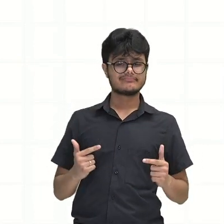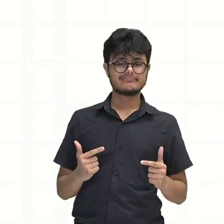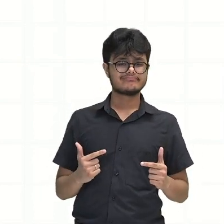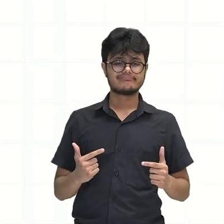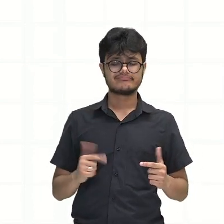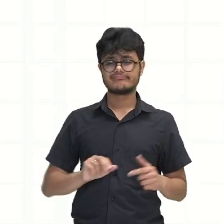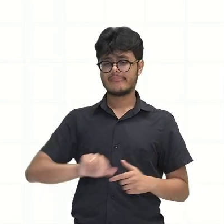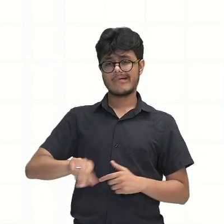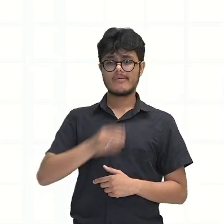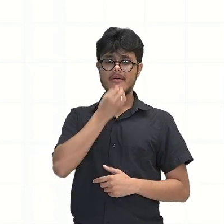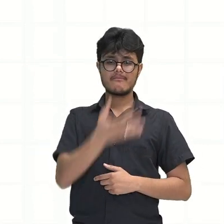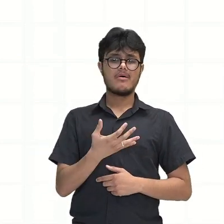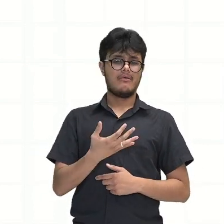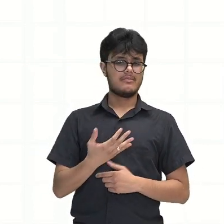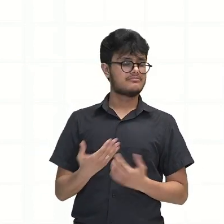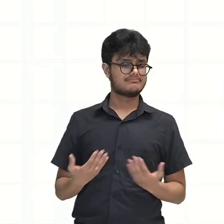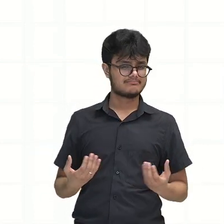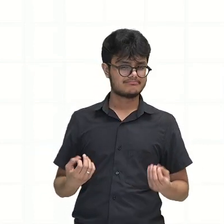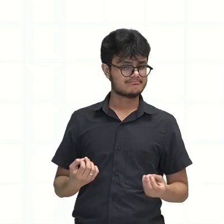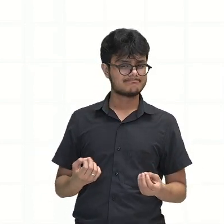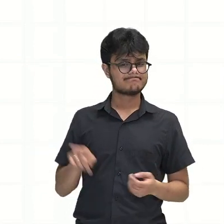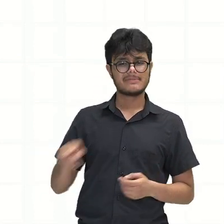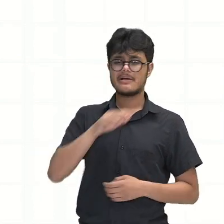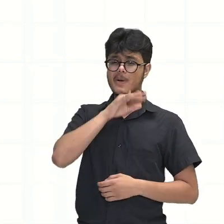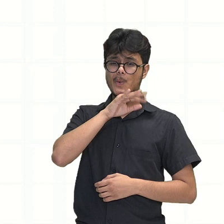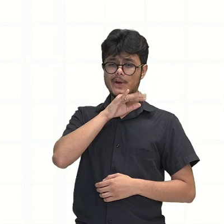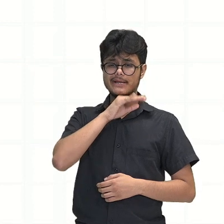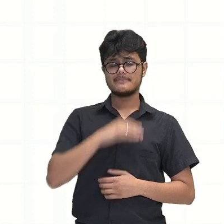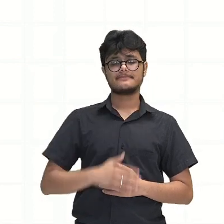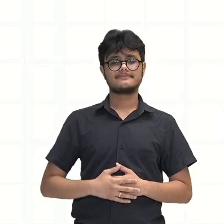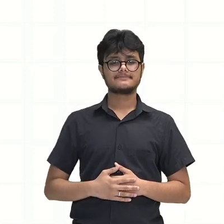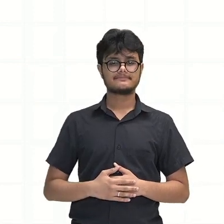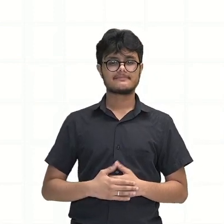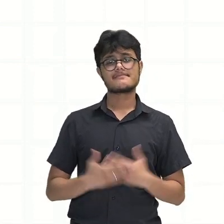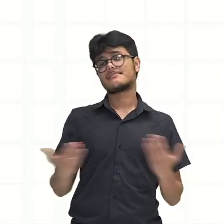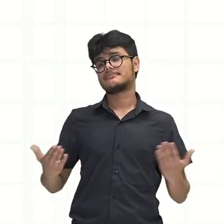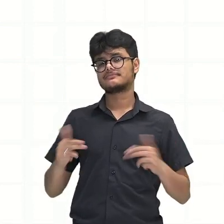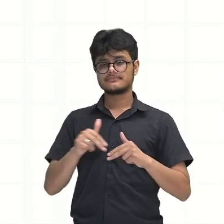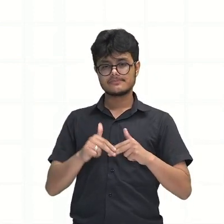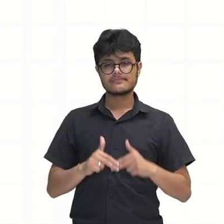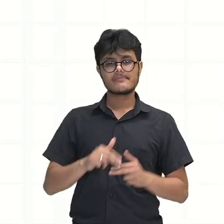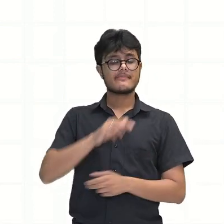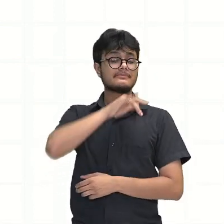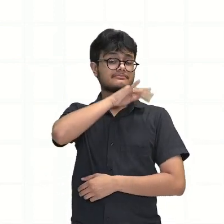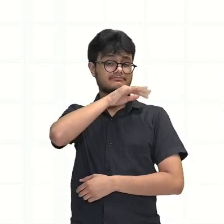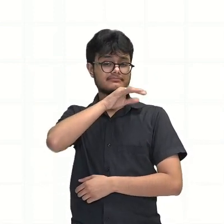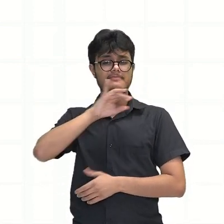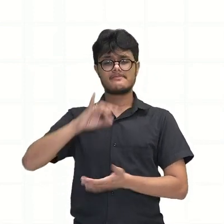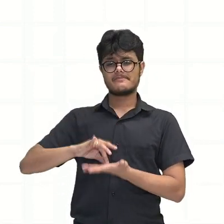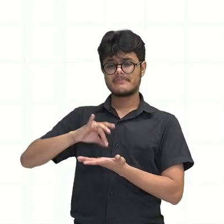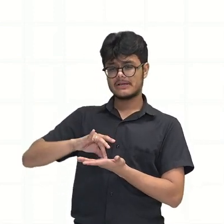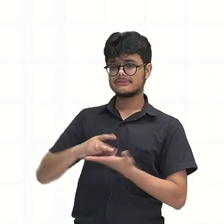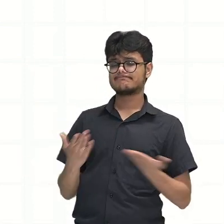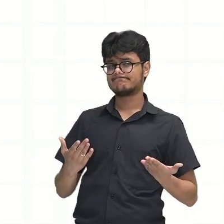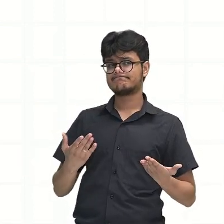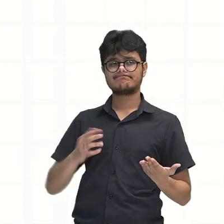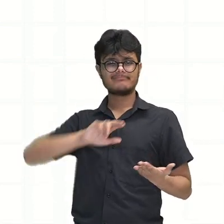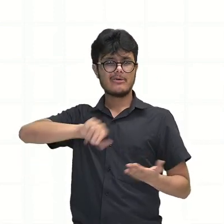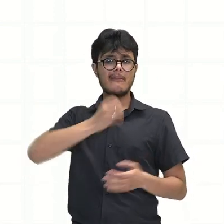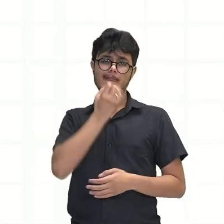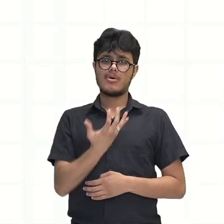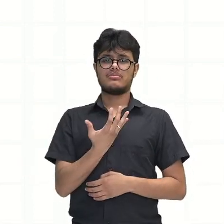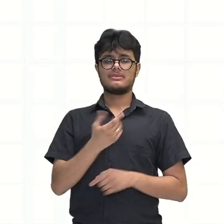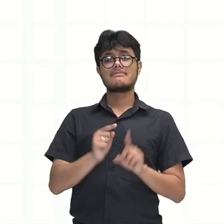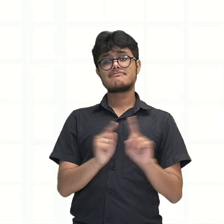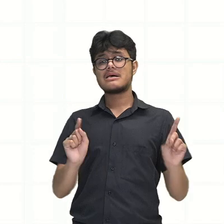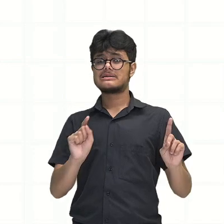torna algo positivo, né? Ele não se torna algo bom para todo mundo, né? Porque